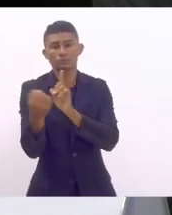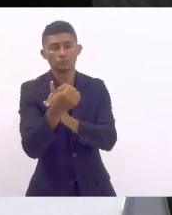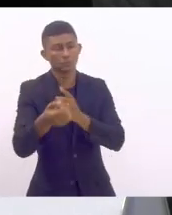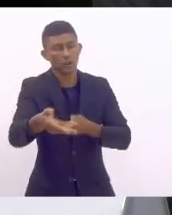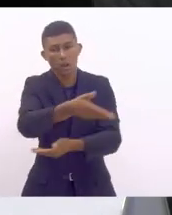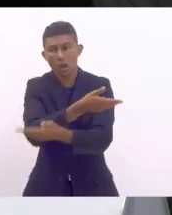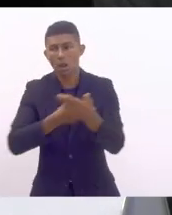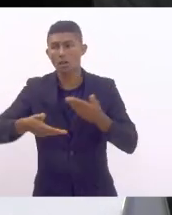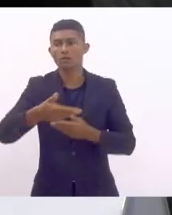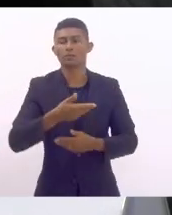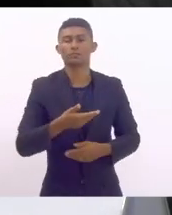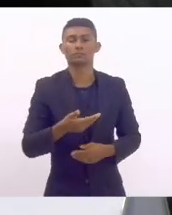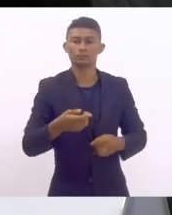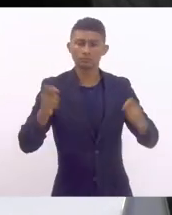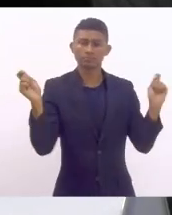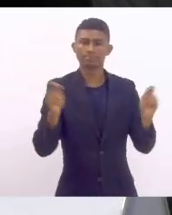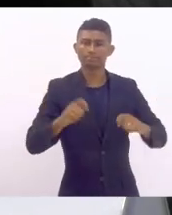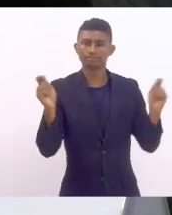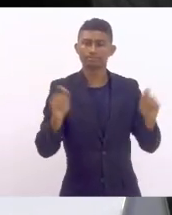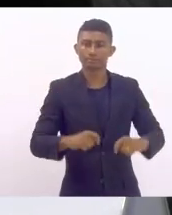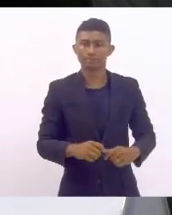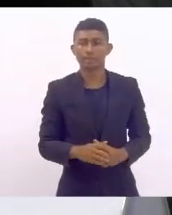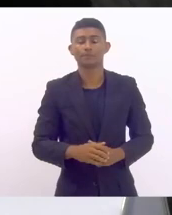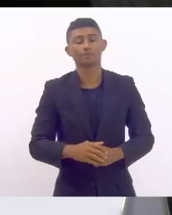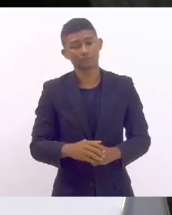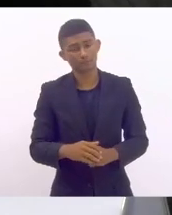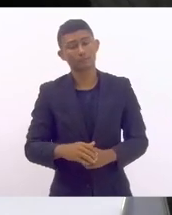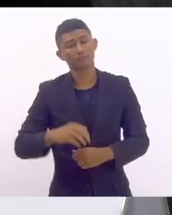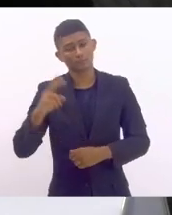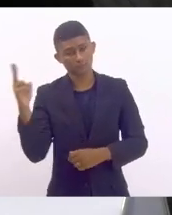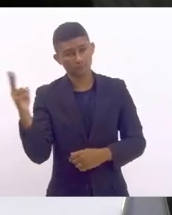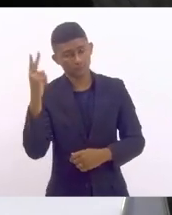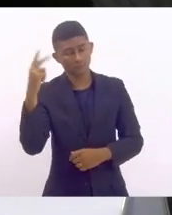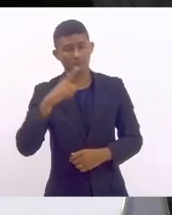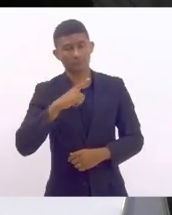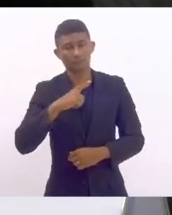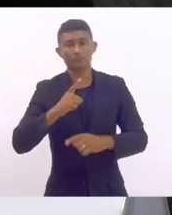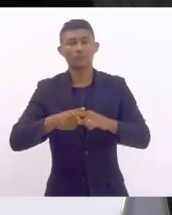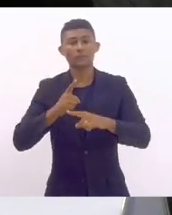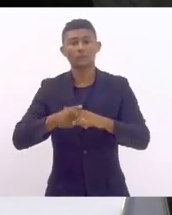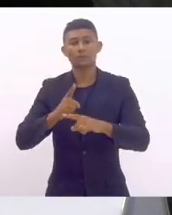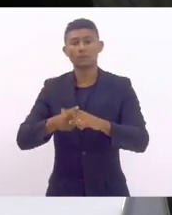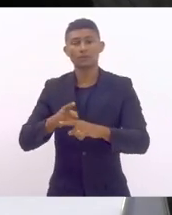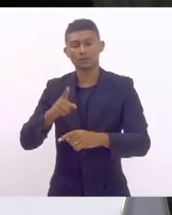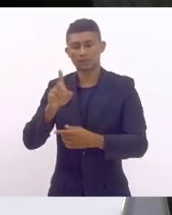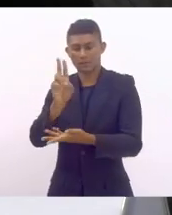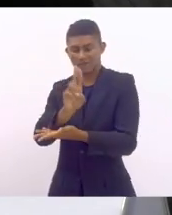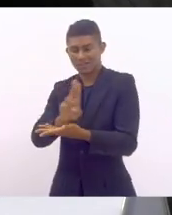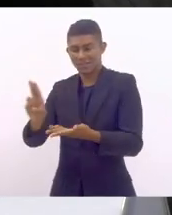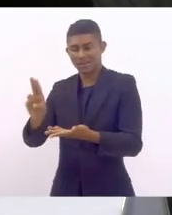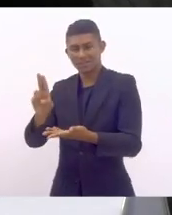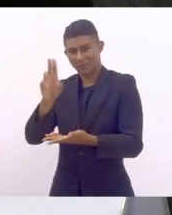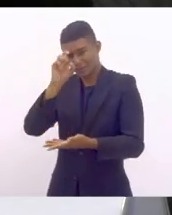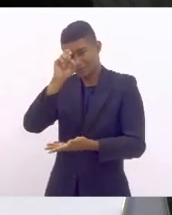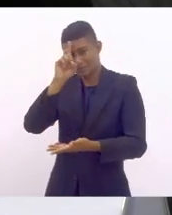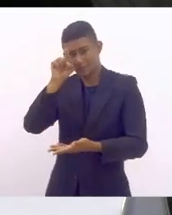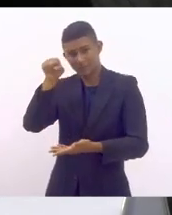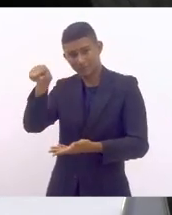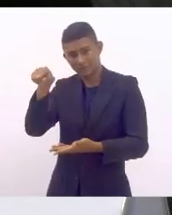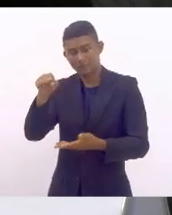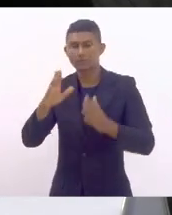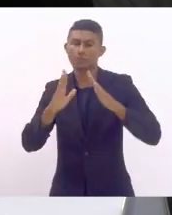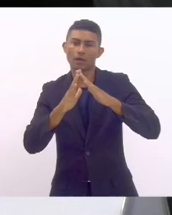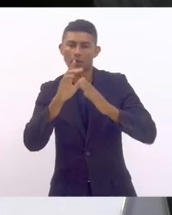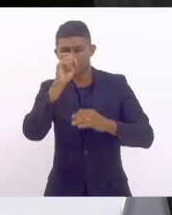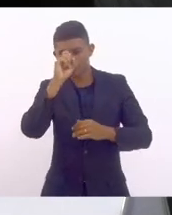extensão que a gente chama né É extremamente valiosa não só através dos hospitais universitários e clínicas e pode Clínica